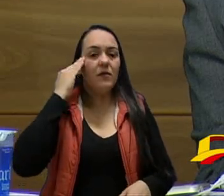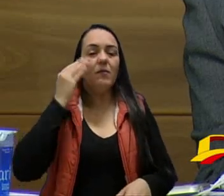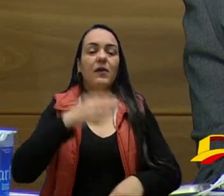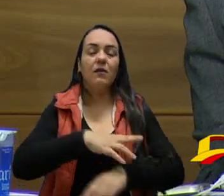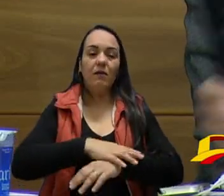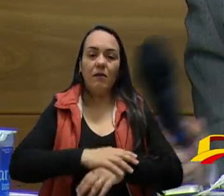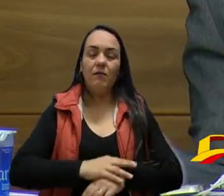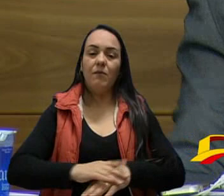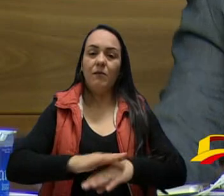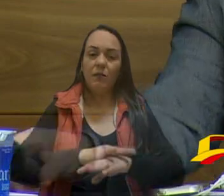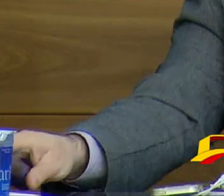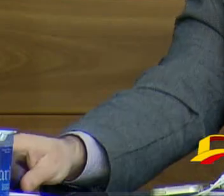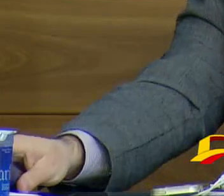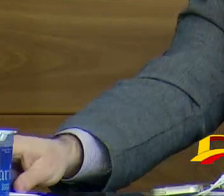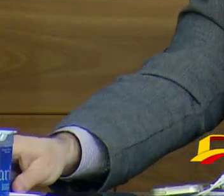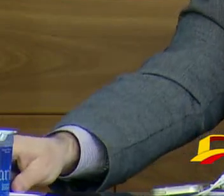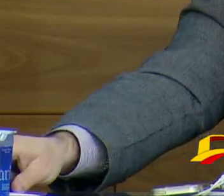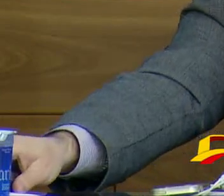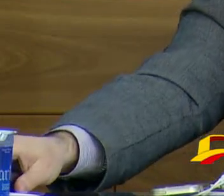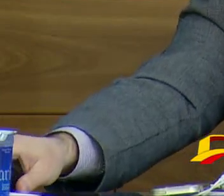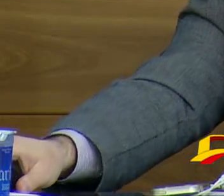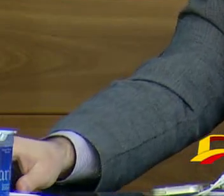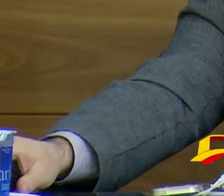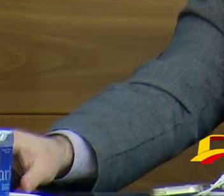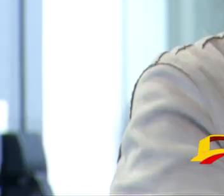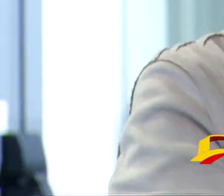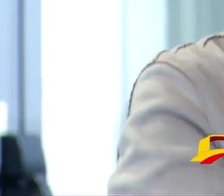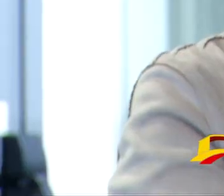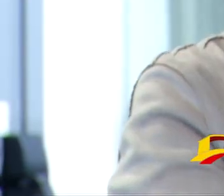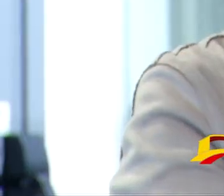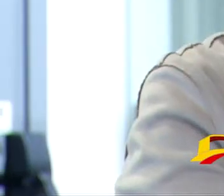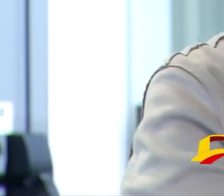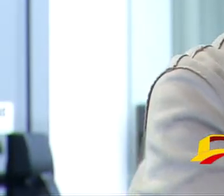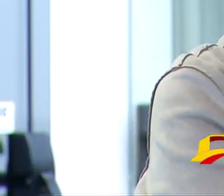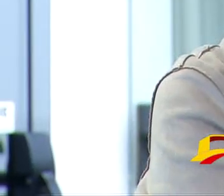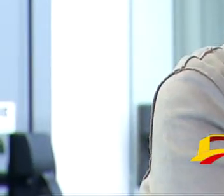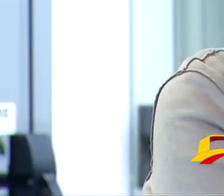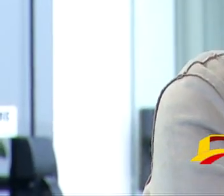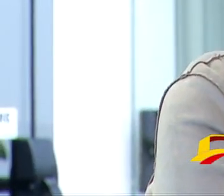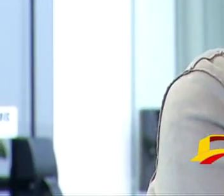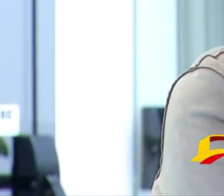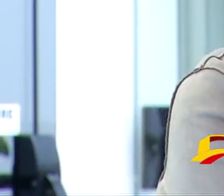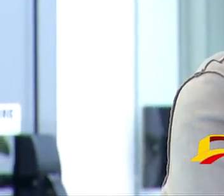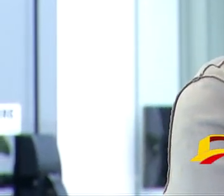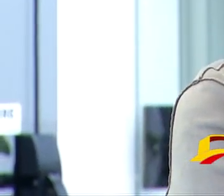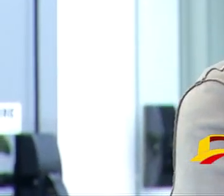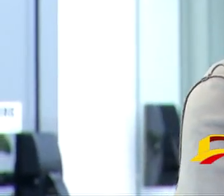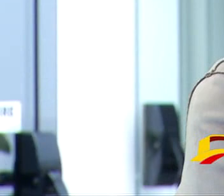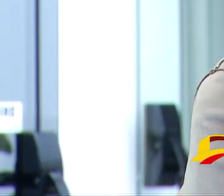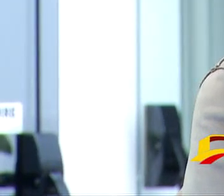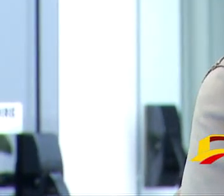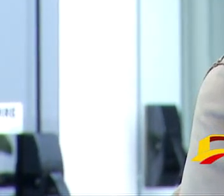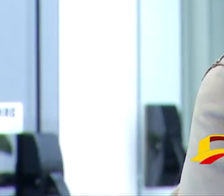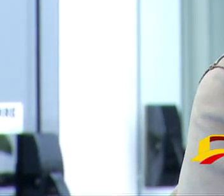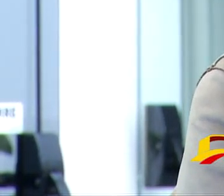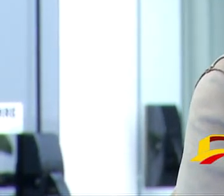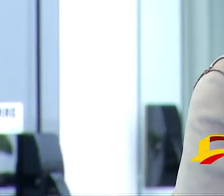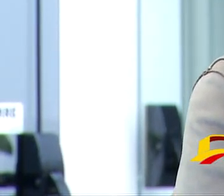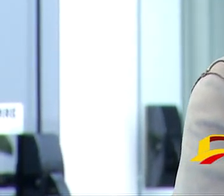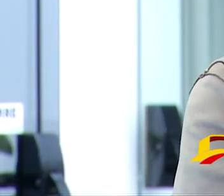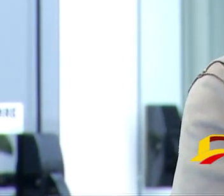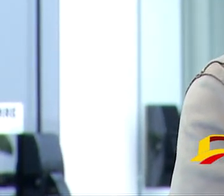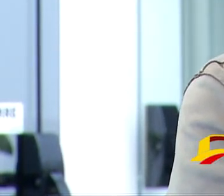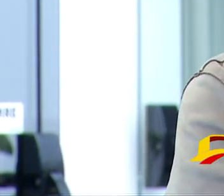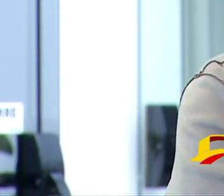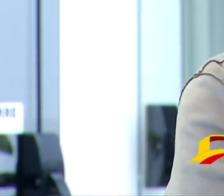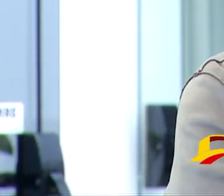responsável foi disfarçada hoje é só complementando a parte técnica